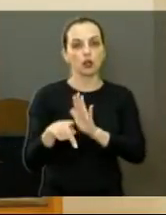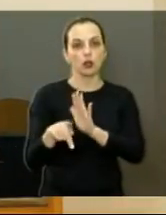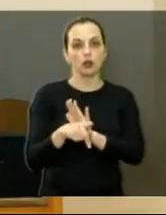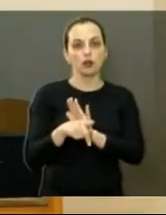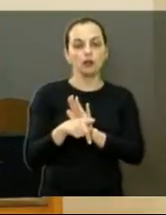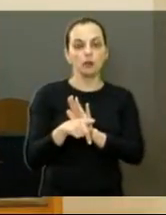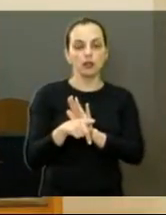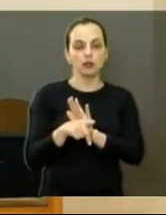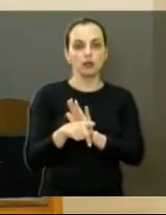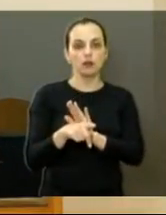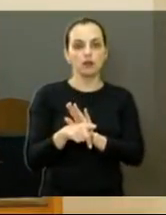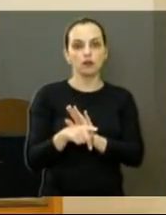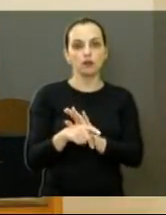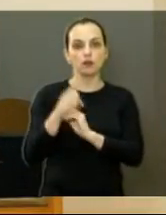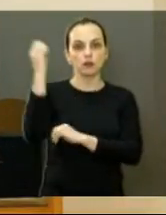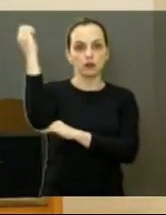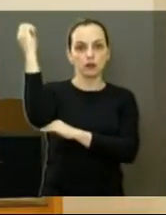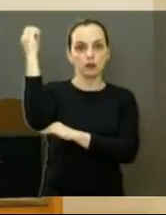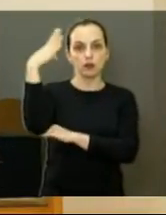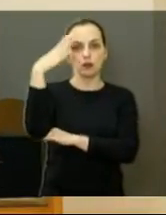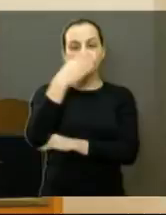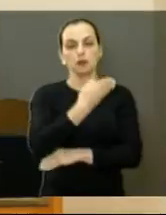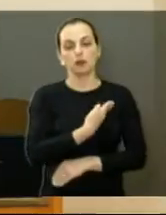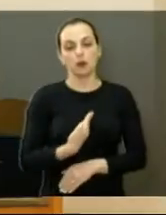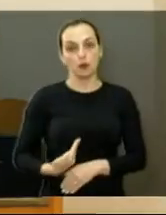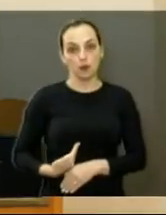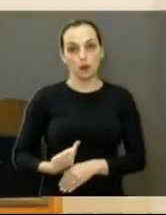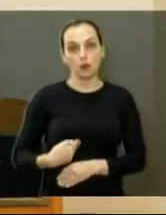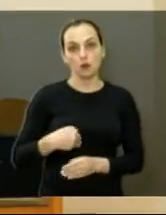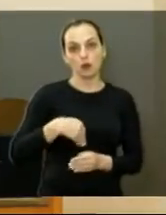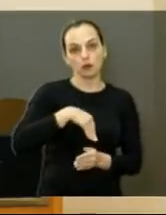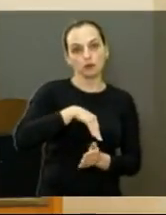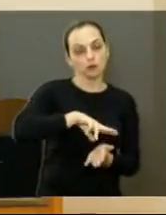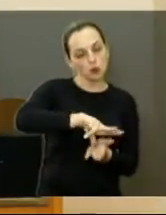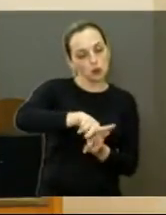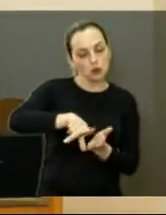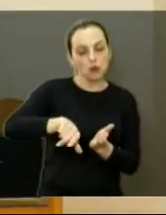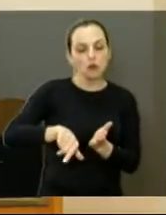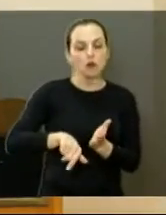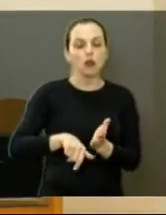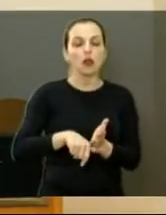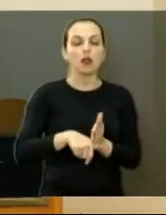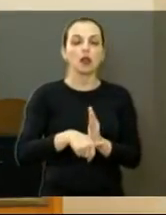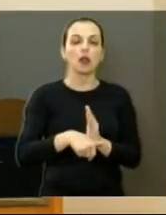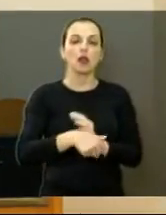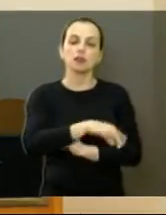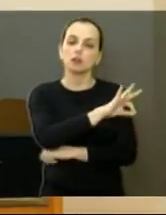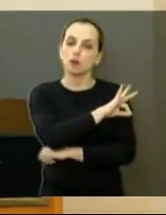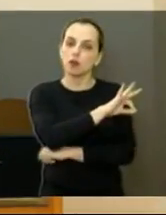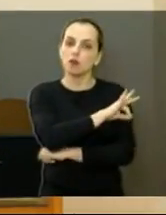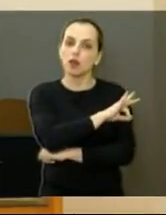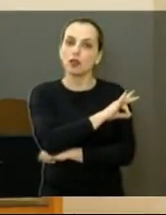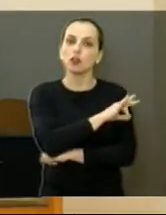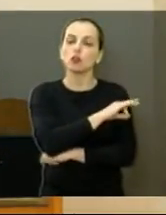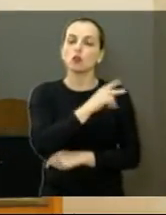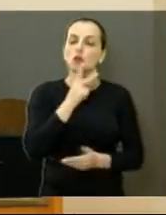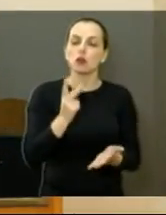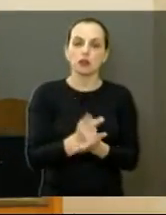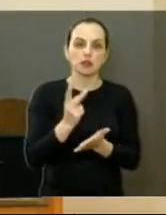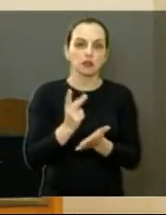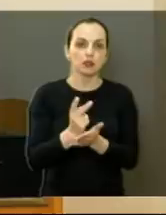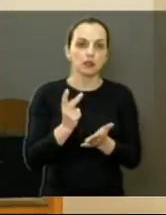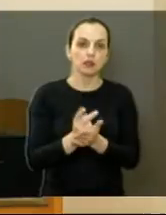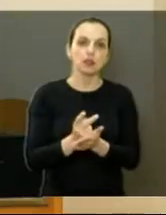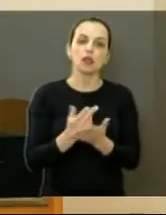como todos os outros setores da prefeitura, nós do nosso gabinete, não podemos reclamar, porque todas as vezes